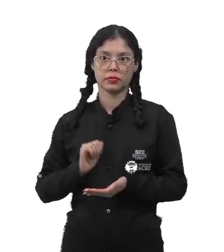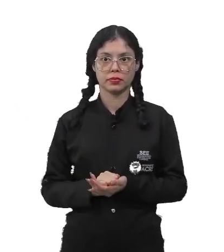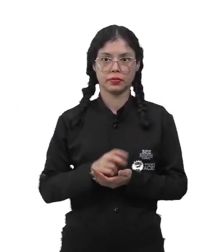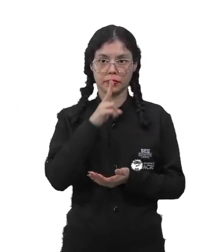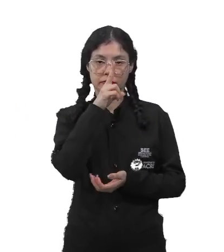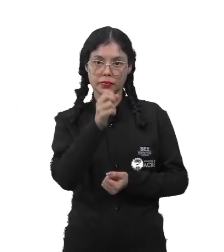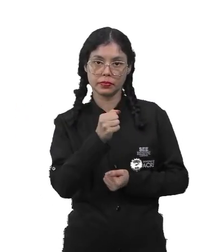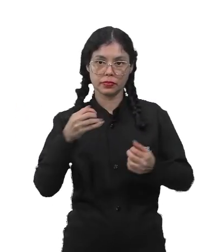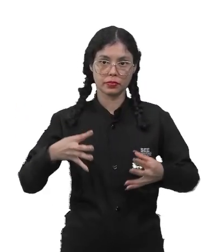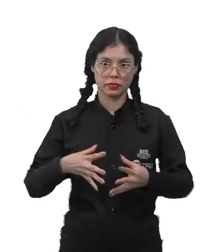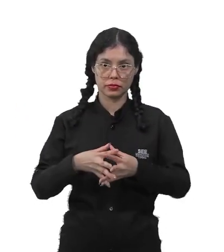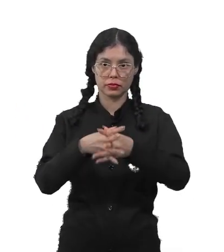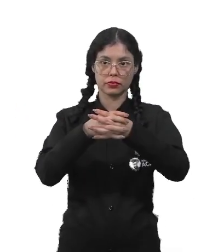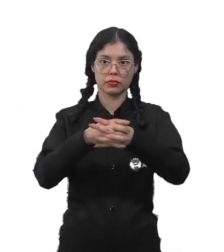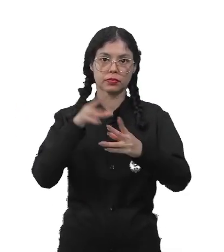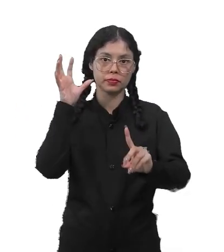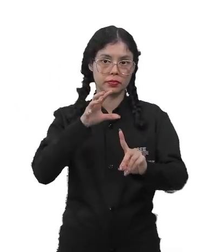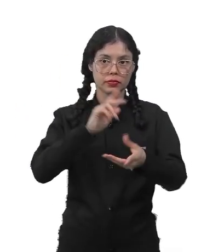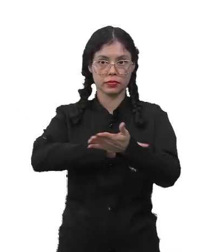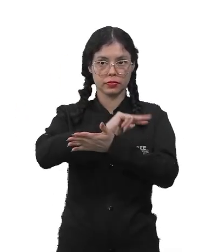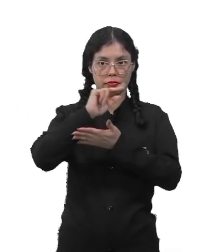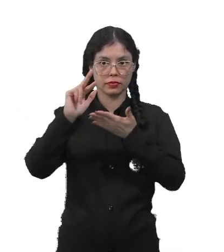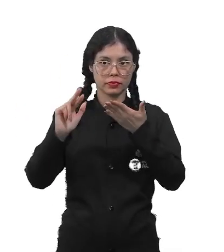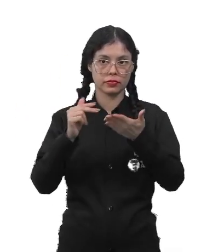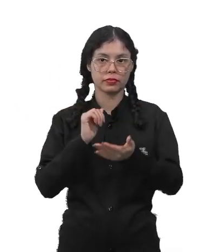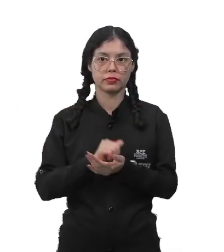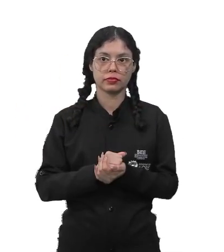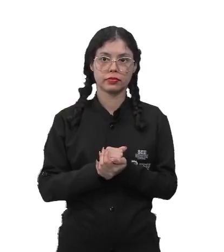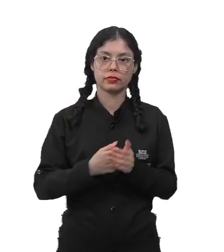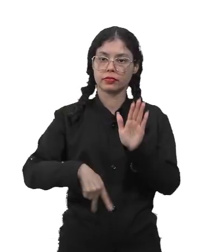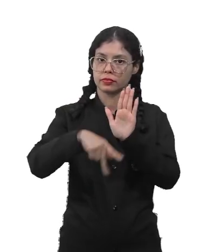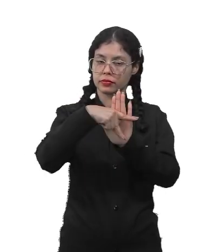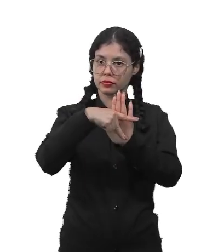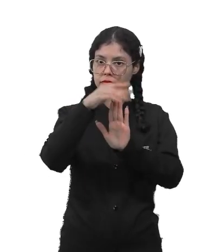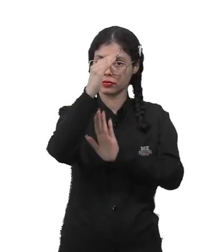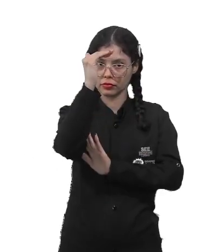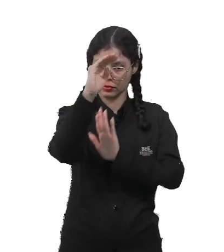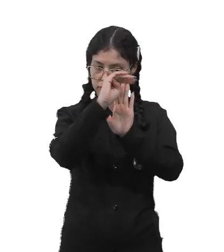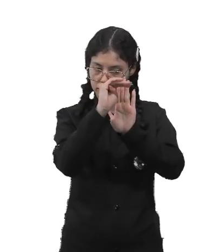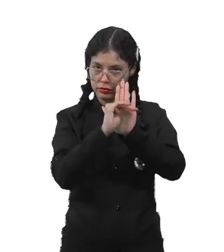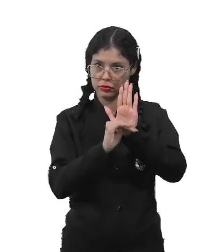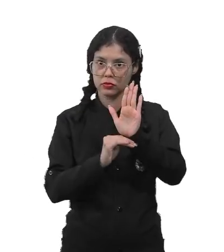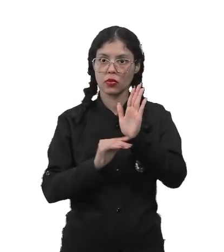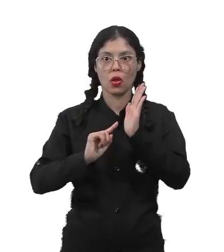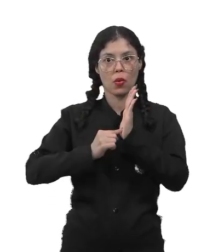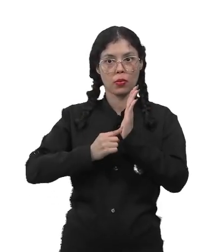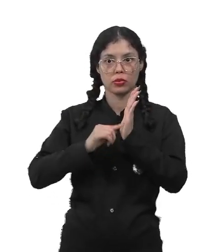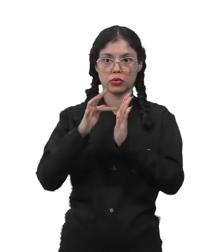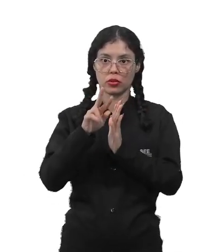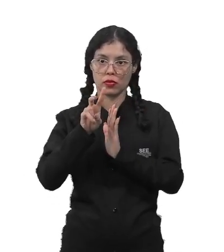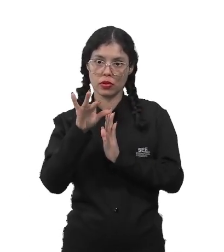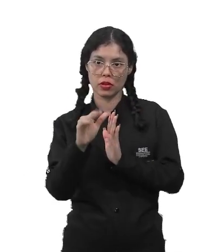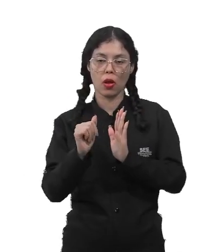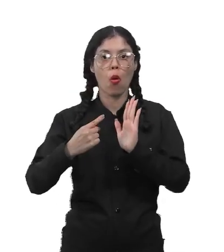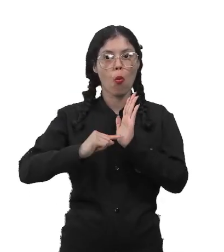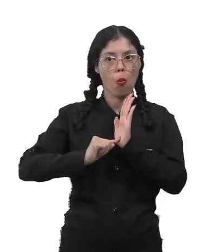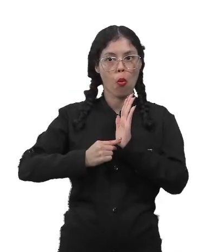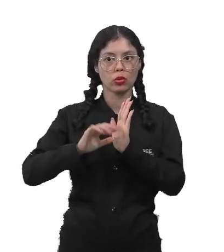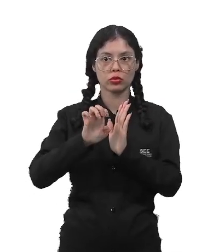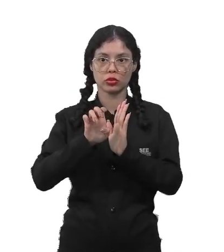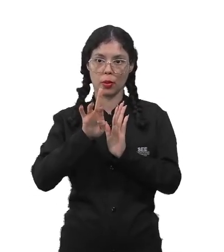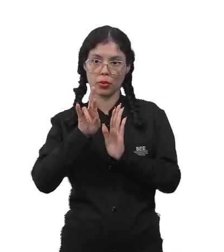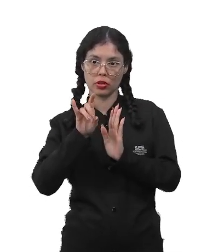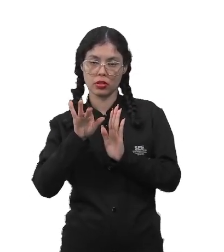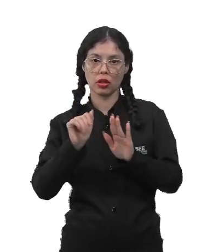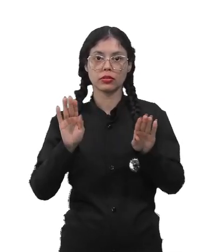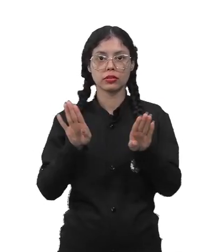forças intermoleculares, elas vão influenciar em várias propriedades, como o ponto de fusão, o ponto de